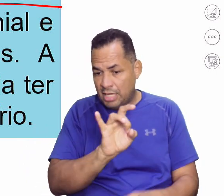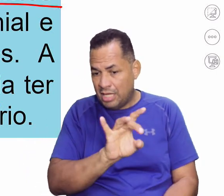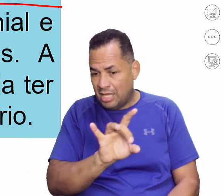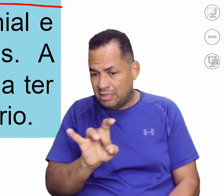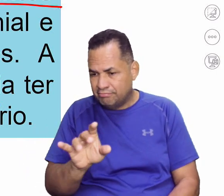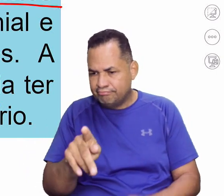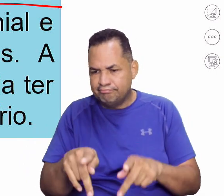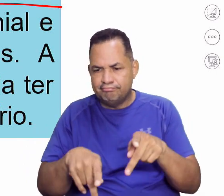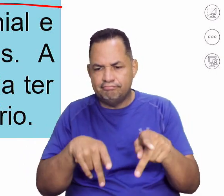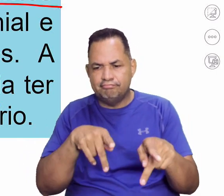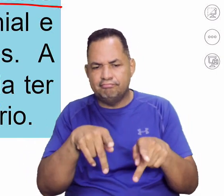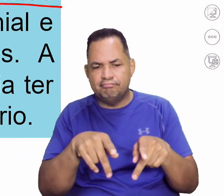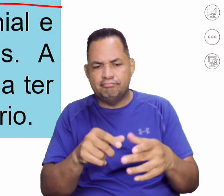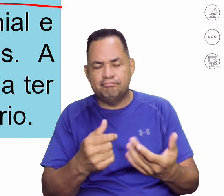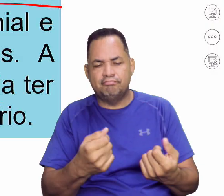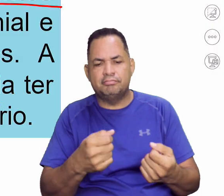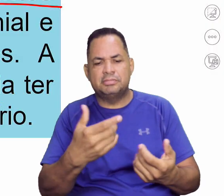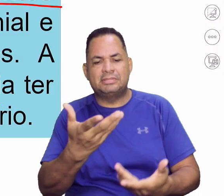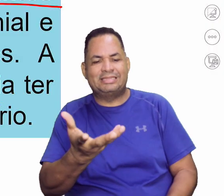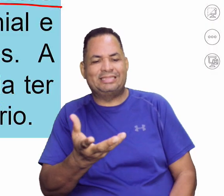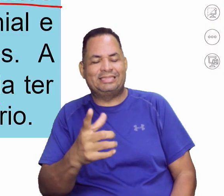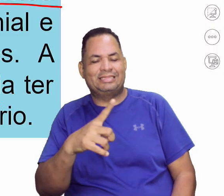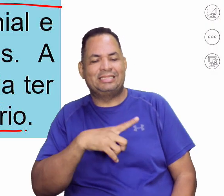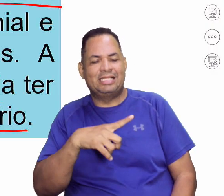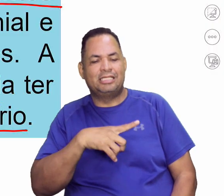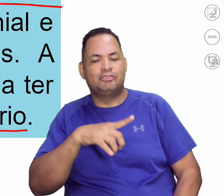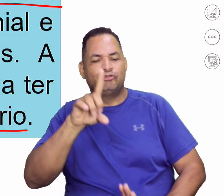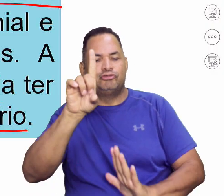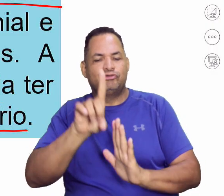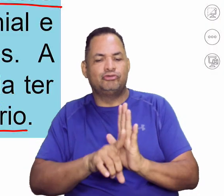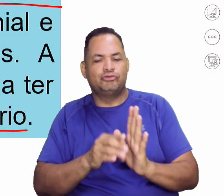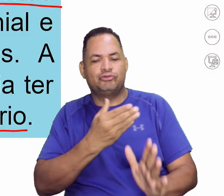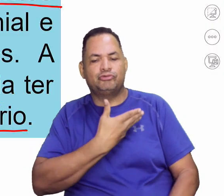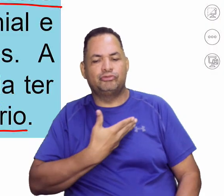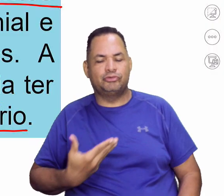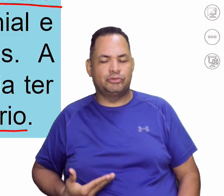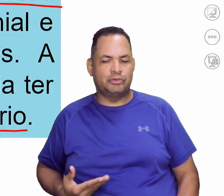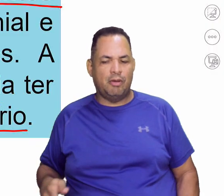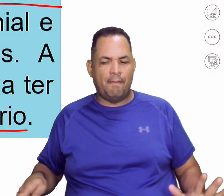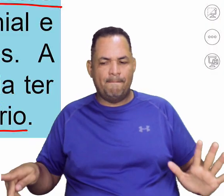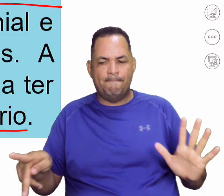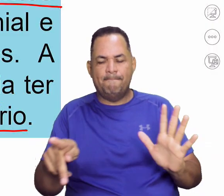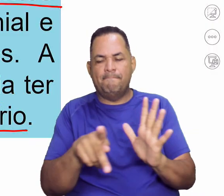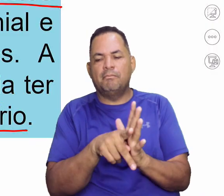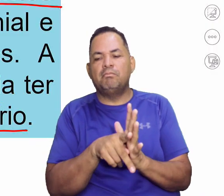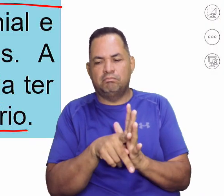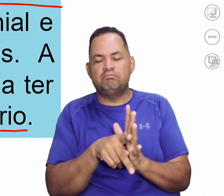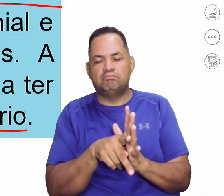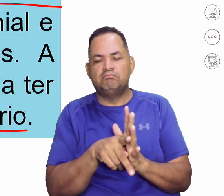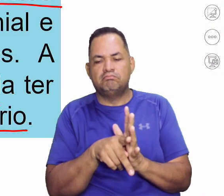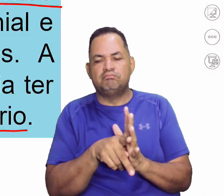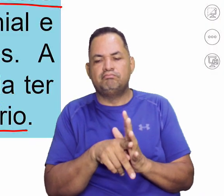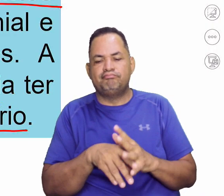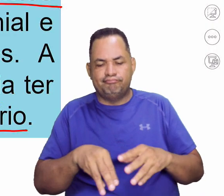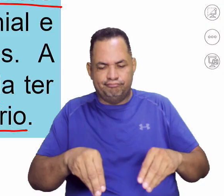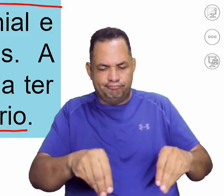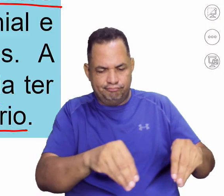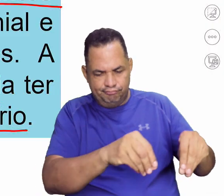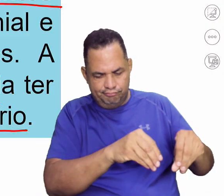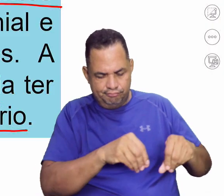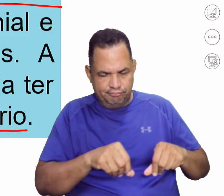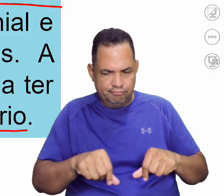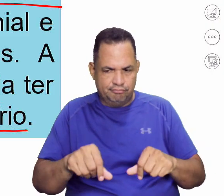era que cada povo deveria ter o direito de governar o seu próprio território. Você lembra que quando